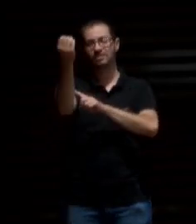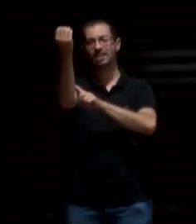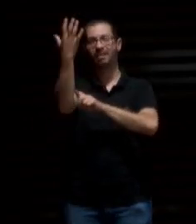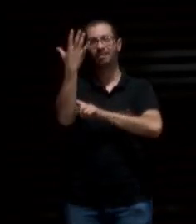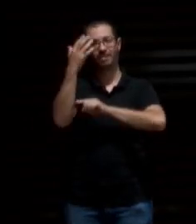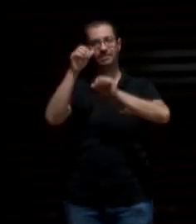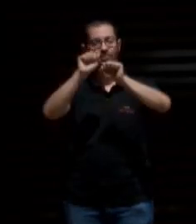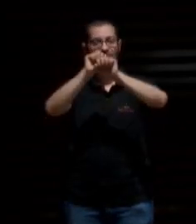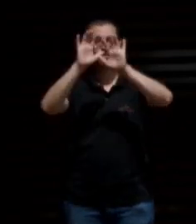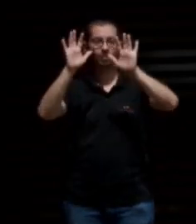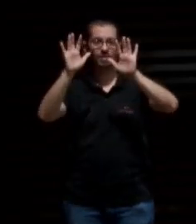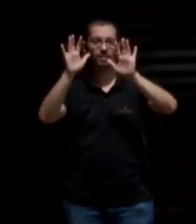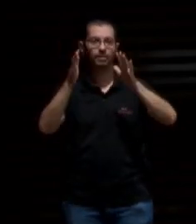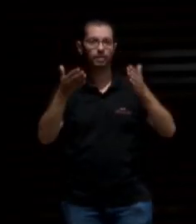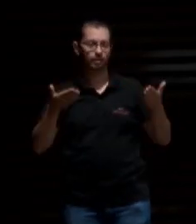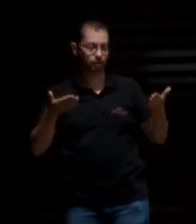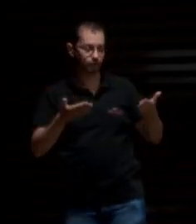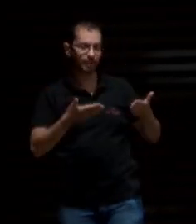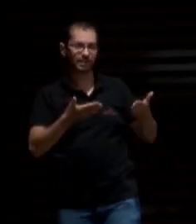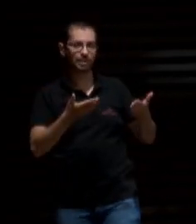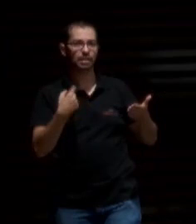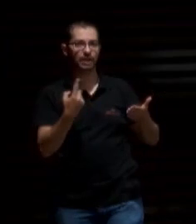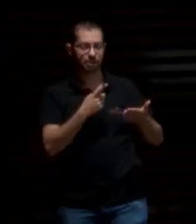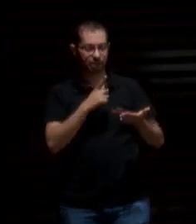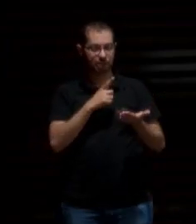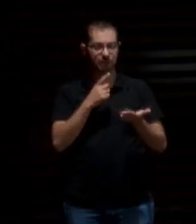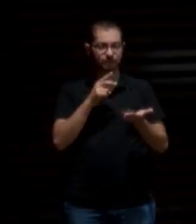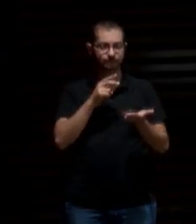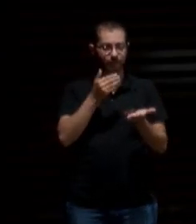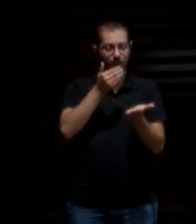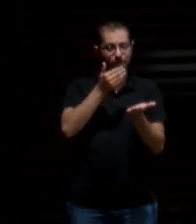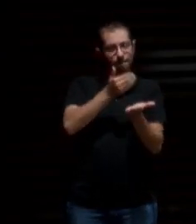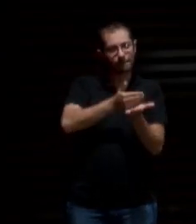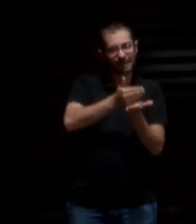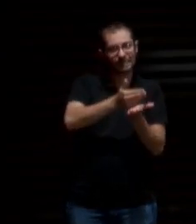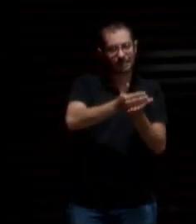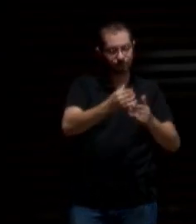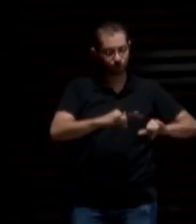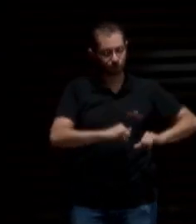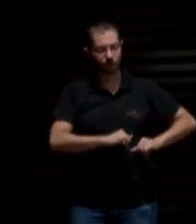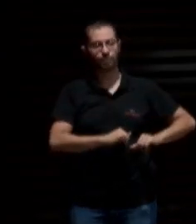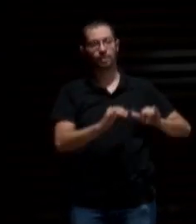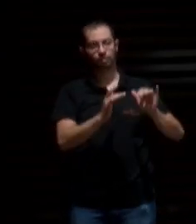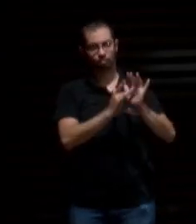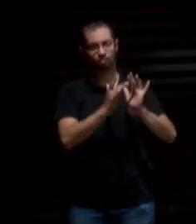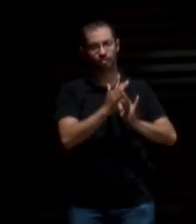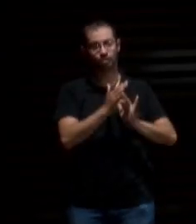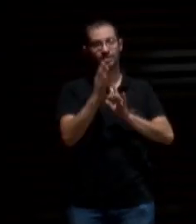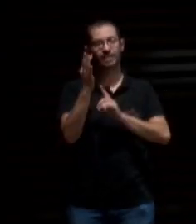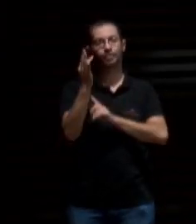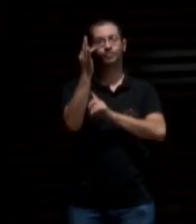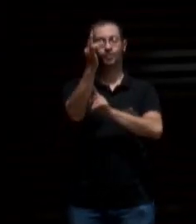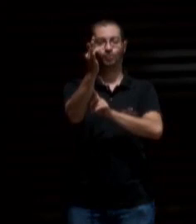somos coparticipantes do seu sofrimento, mas no futuro nós seremos coparticipantes da sua glória. No presente,